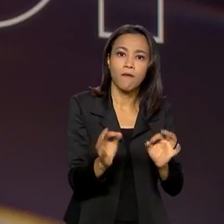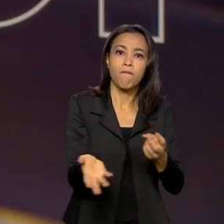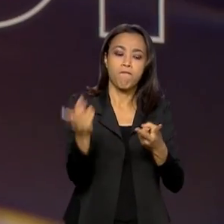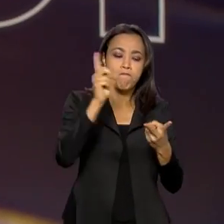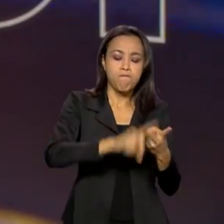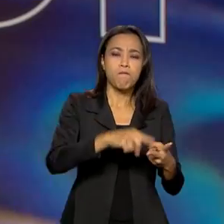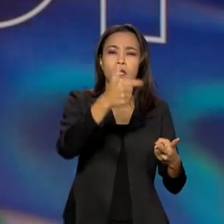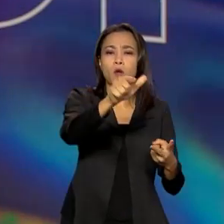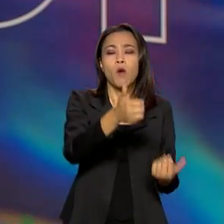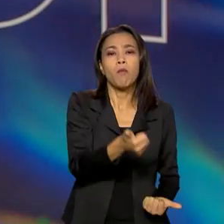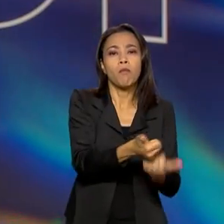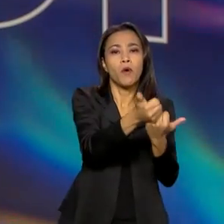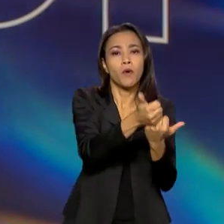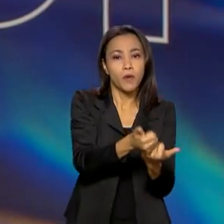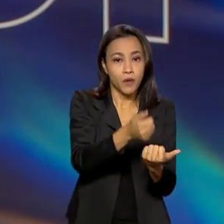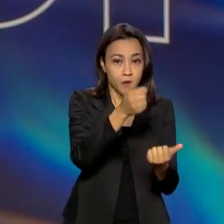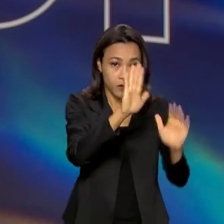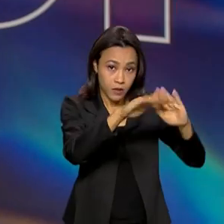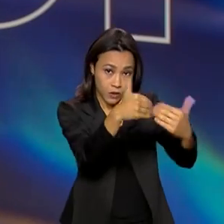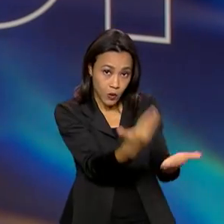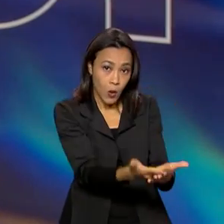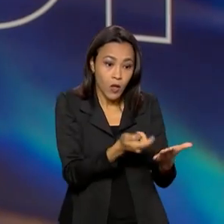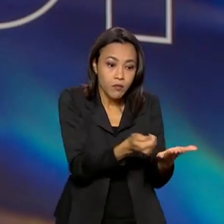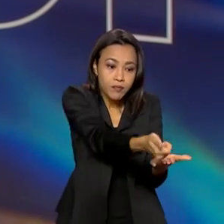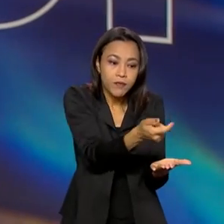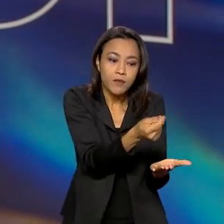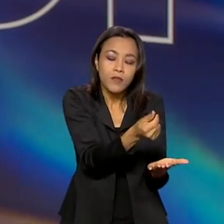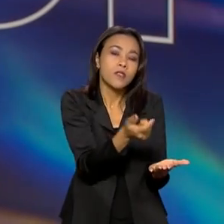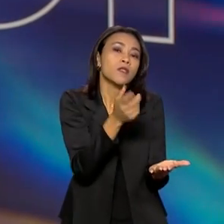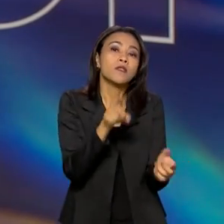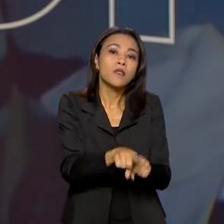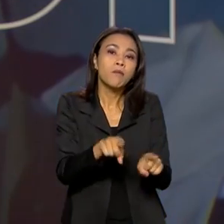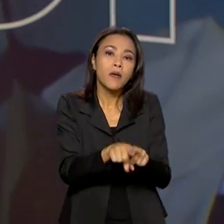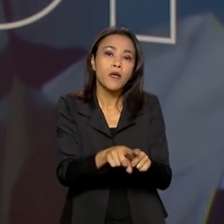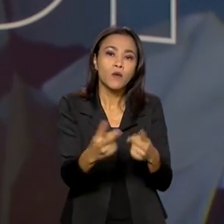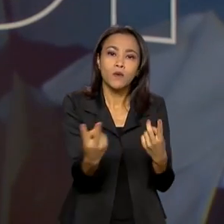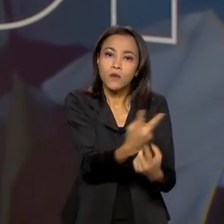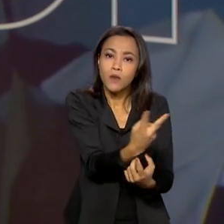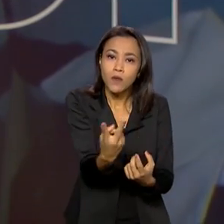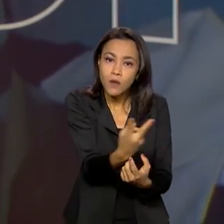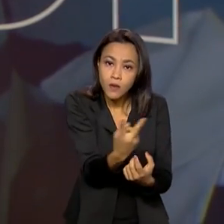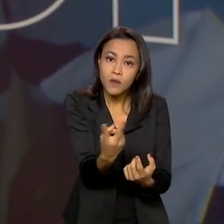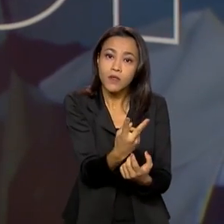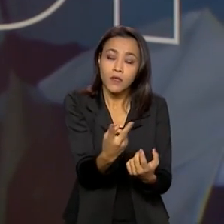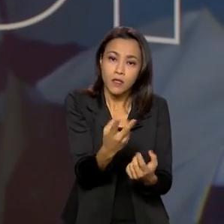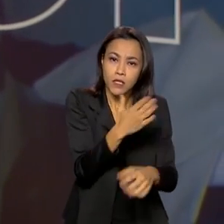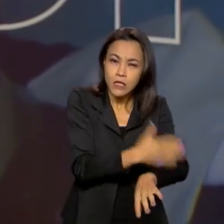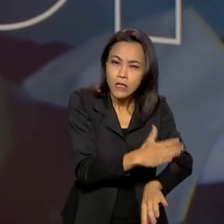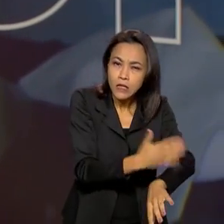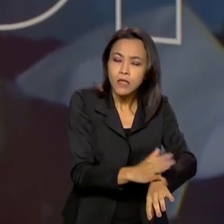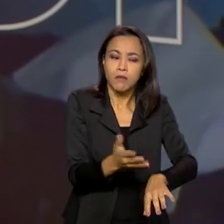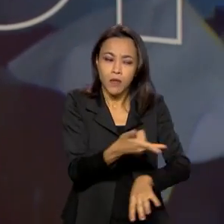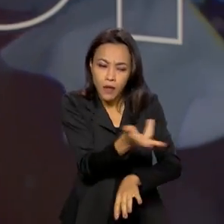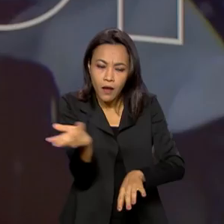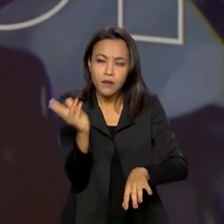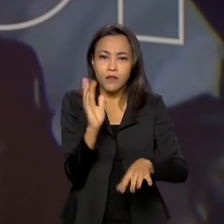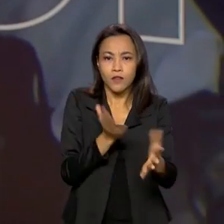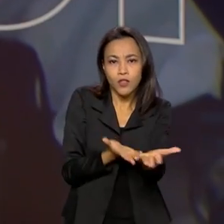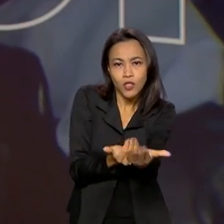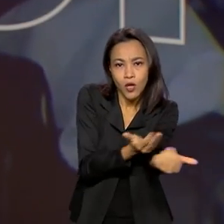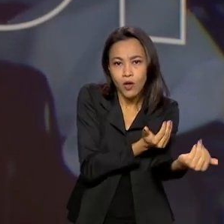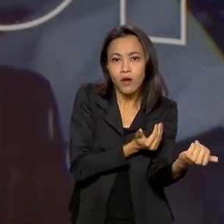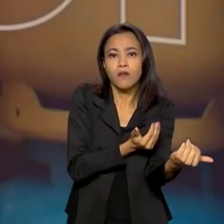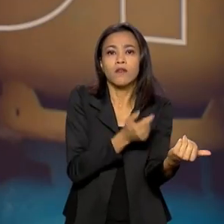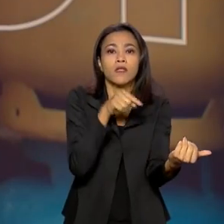escolar nós queremos incentivar a prática esportiva a atividade física para que esses jovens né que são integrantes de